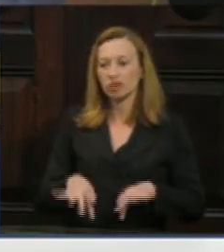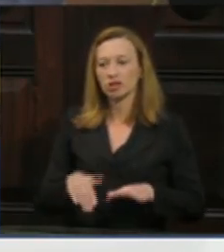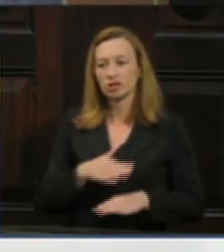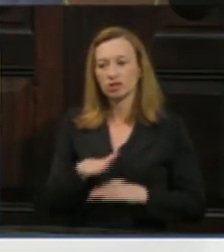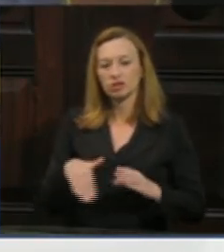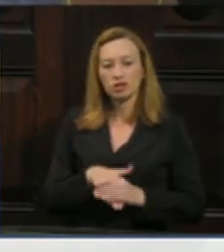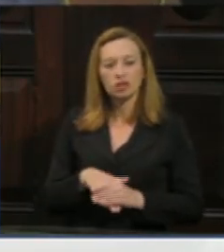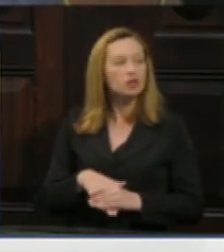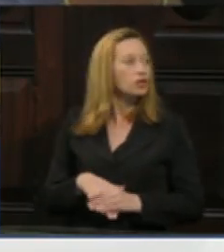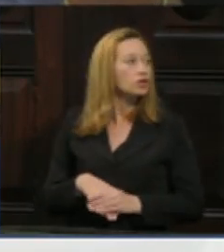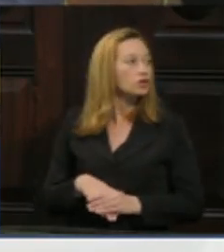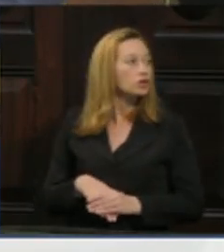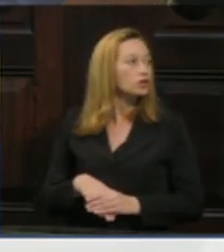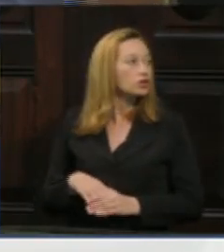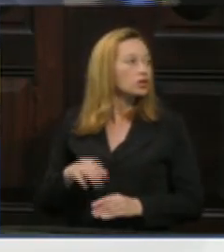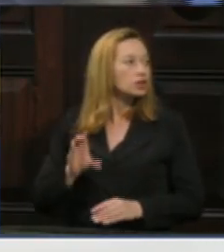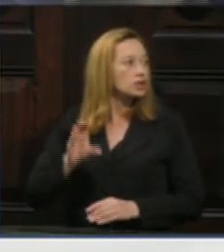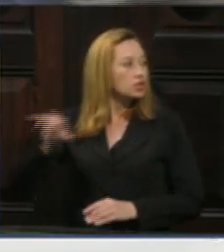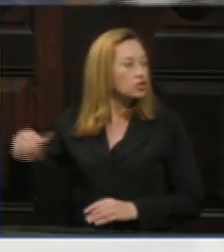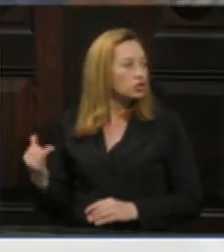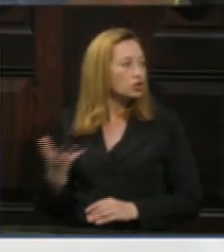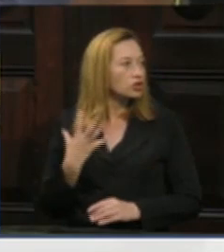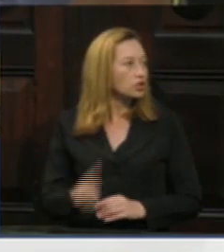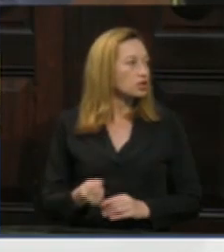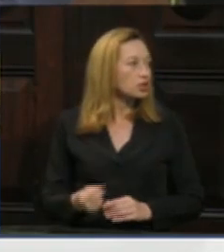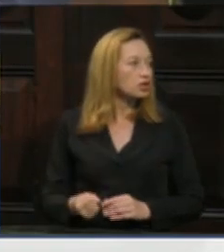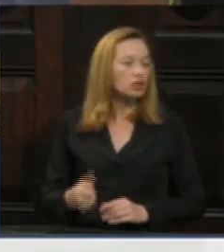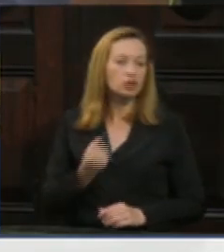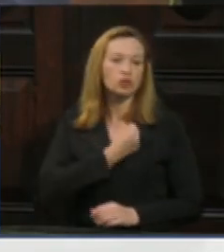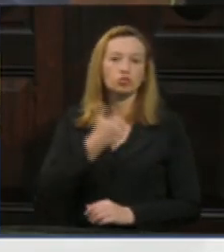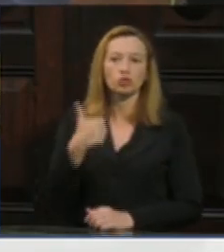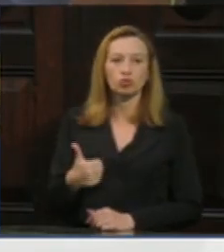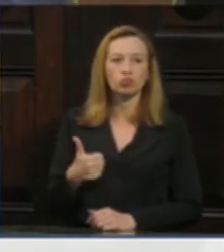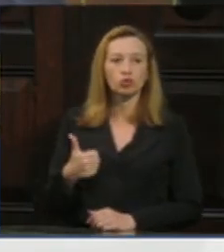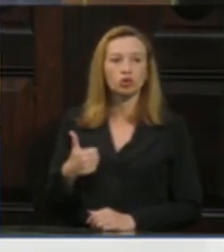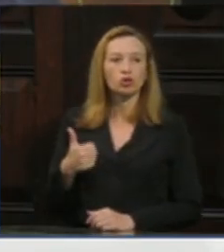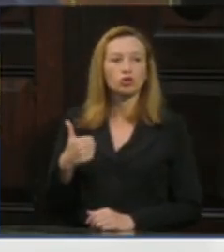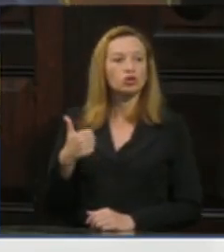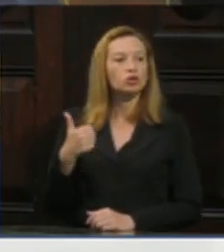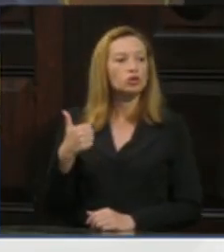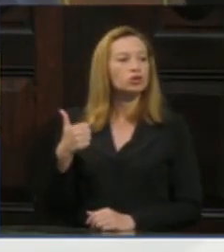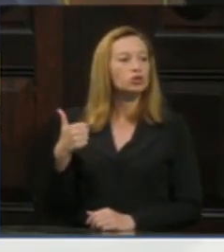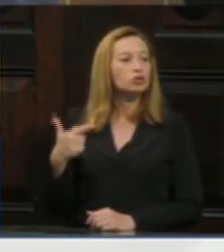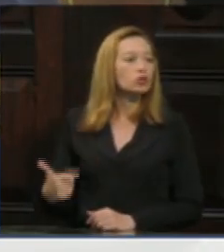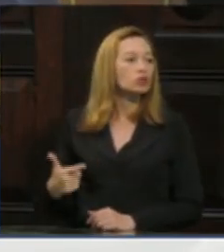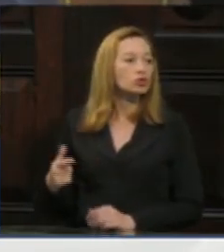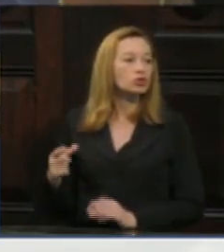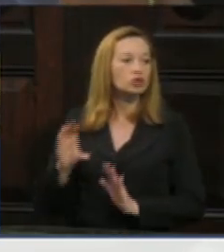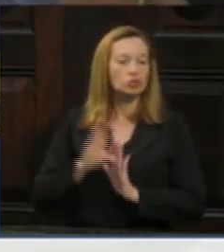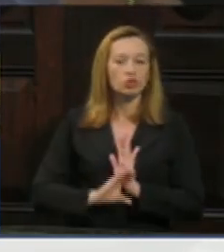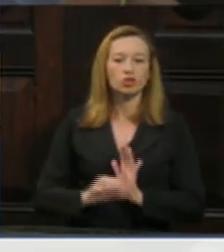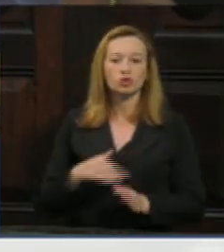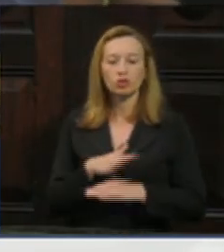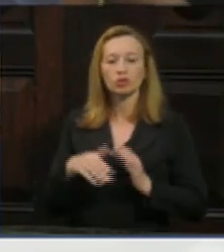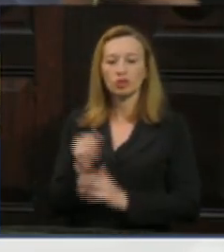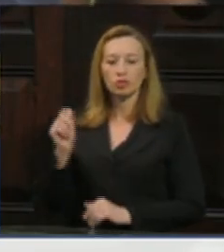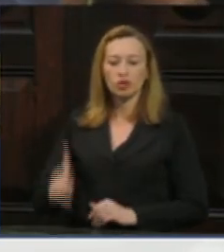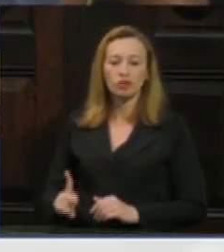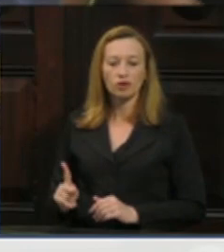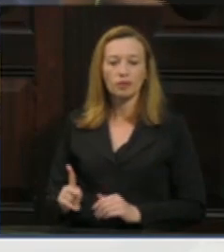Consumidor, favorável à emenda 1, favorável com subemenda da Comissão de Constituição e Justiça à emenda 2. De Economia, Indústria e